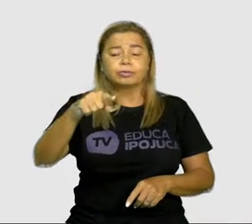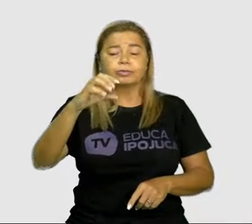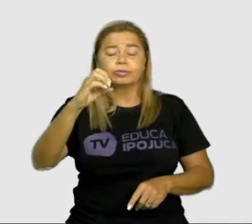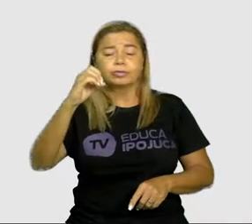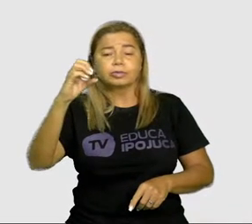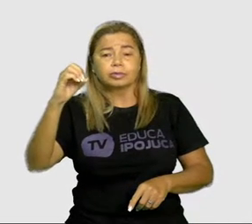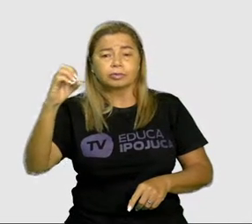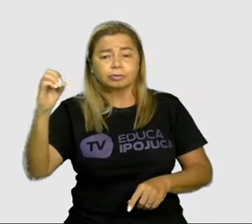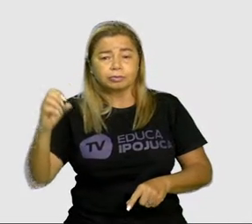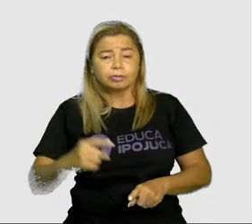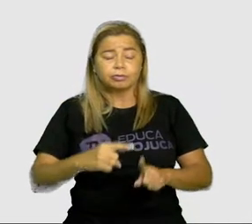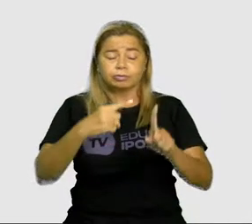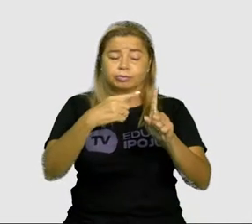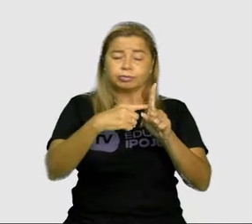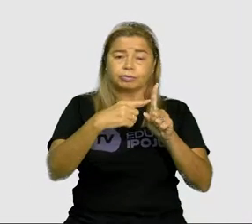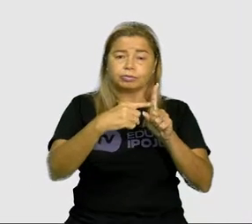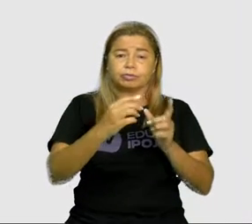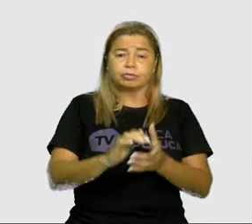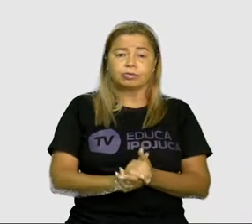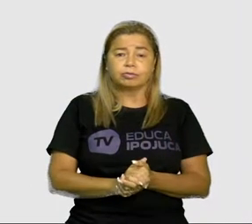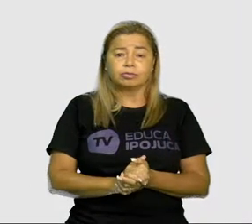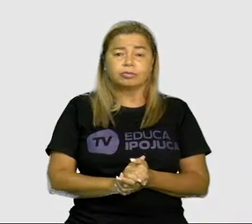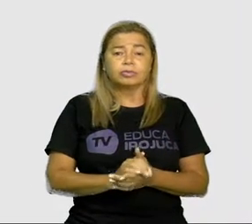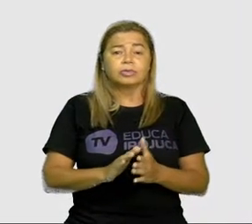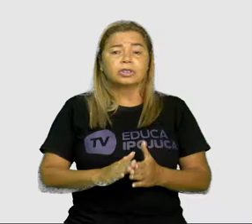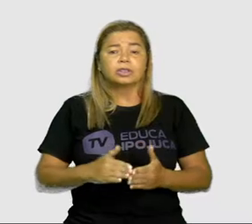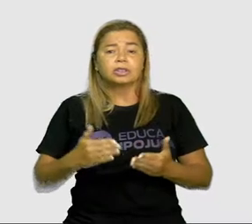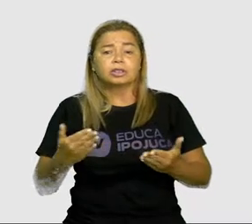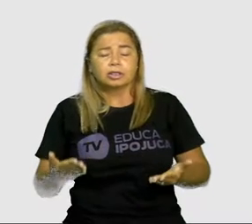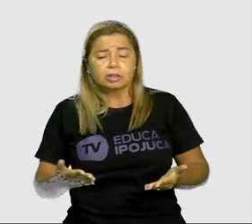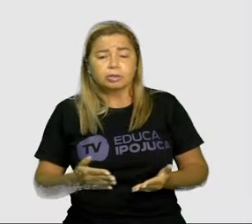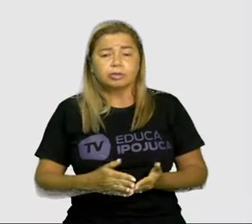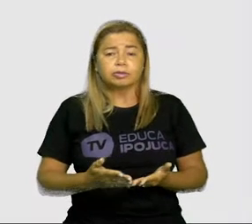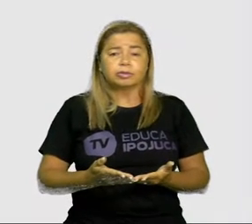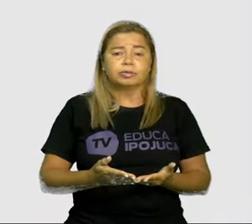nós podemos fazer a leitura correta